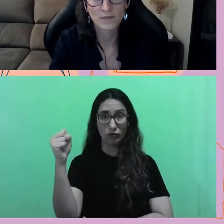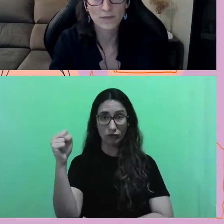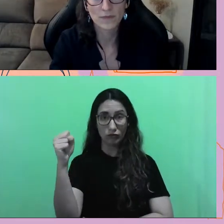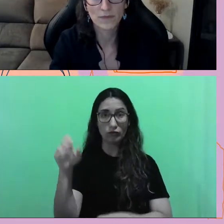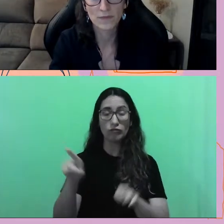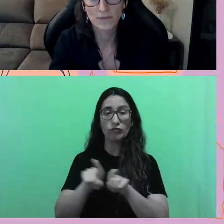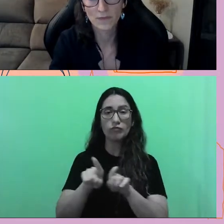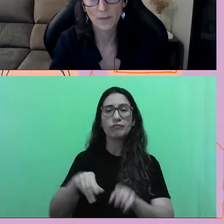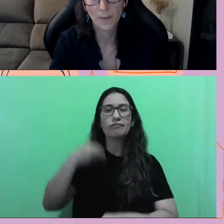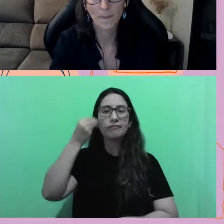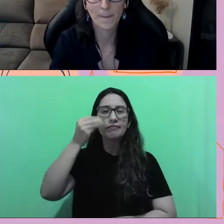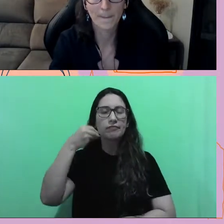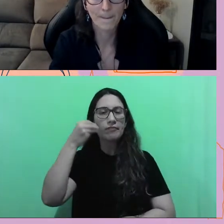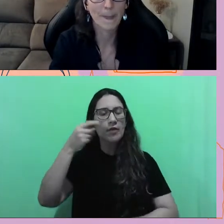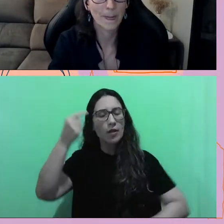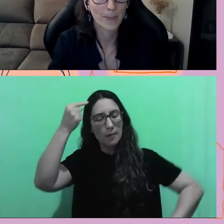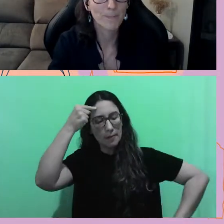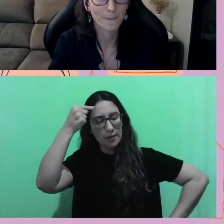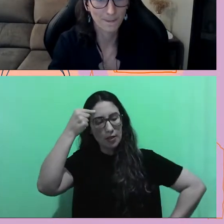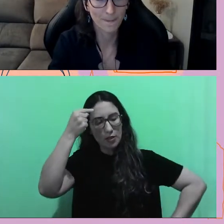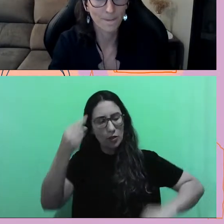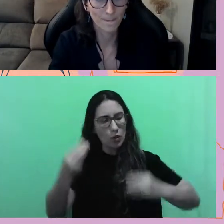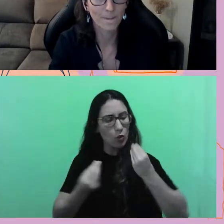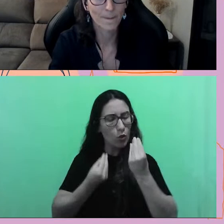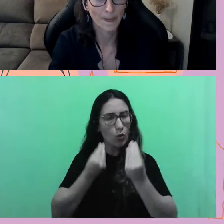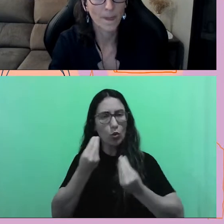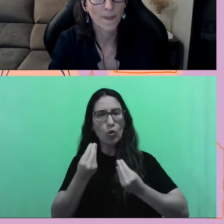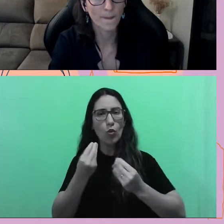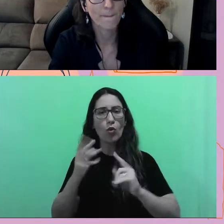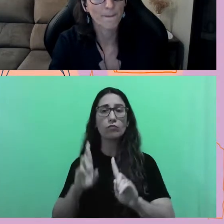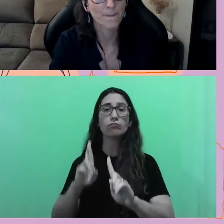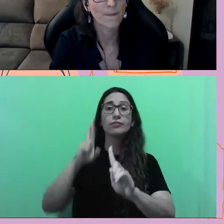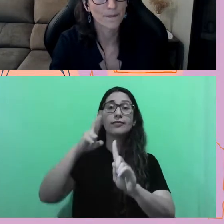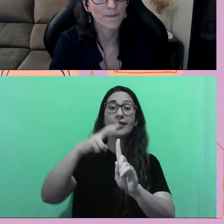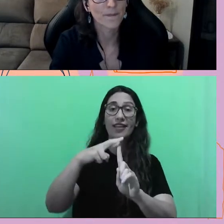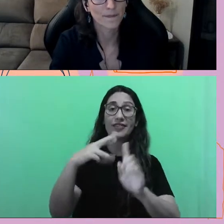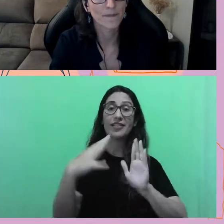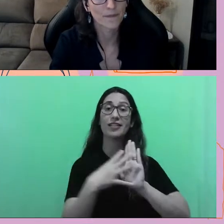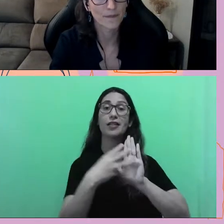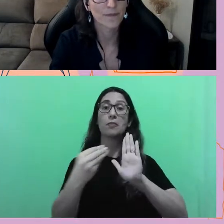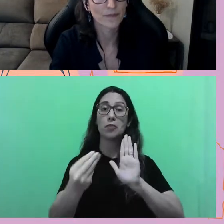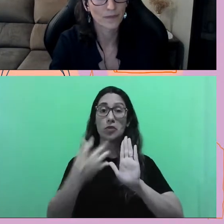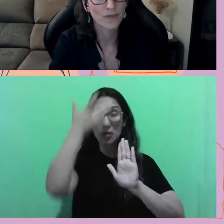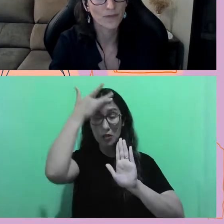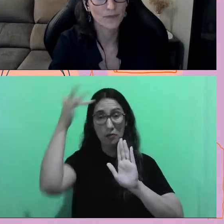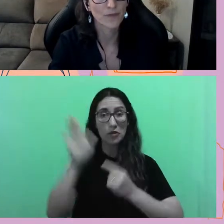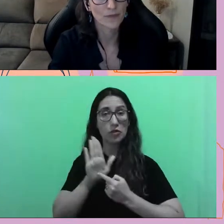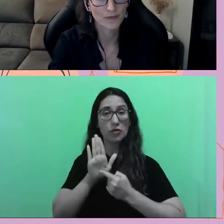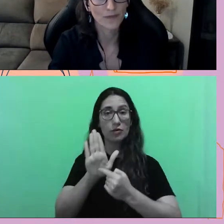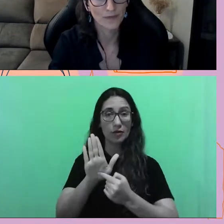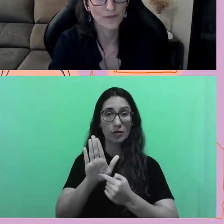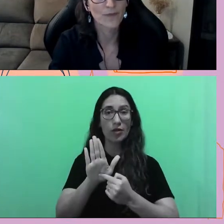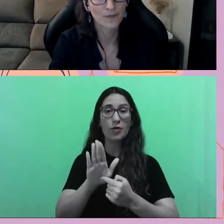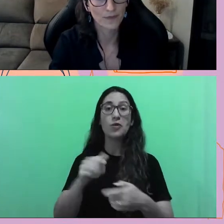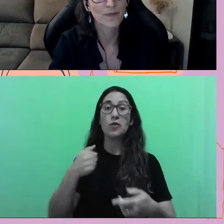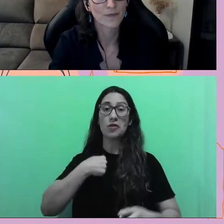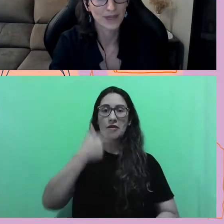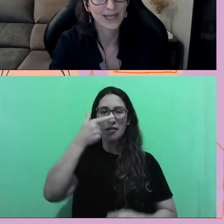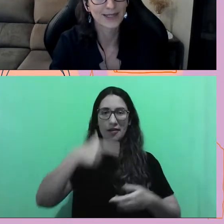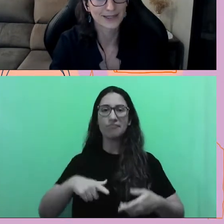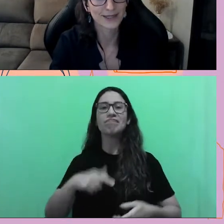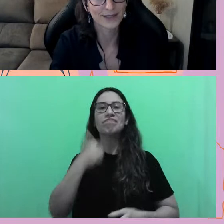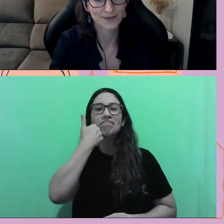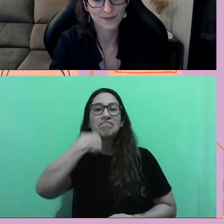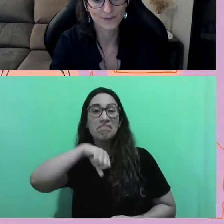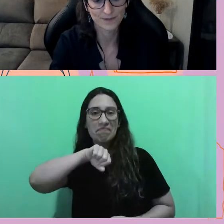foi quando eu comecei a pensar como que eu conseguiria ser referência para uma outra pessoa. Foi quando eu me tornei mãe, né? Foi quando eu comecei